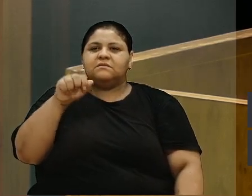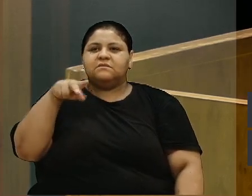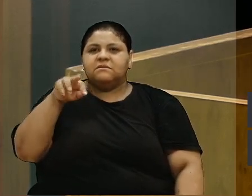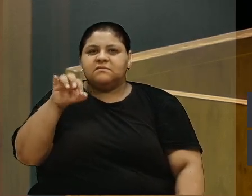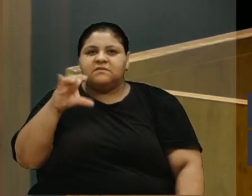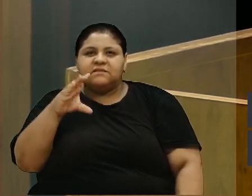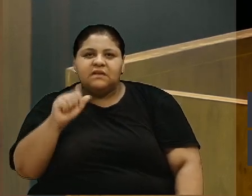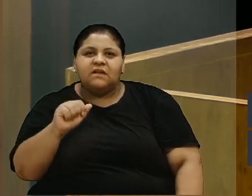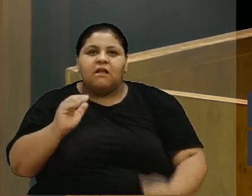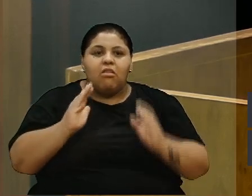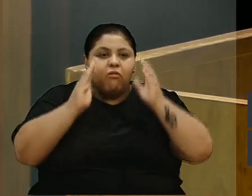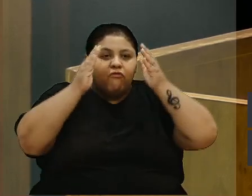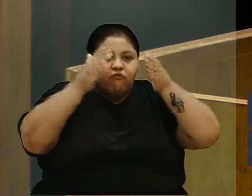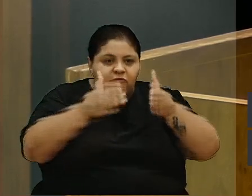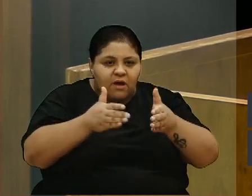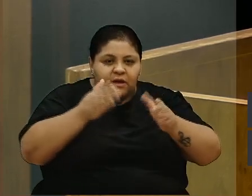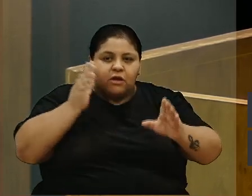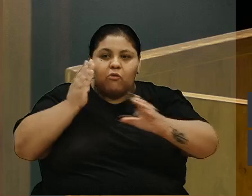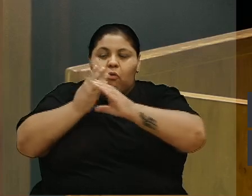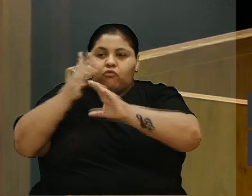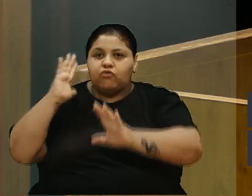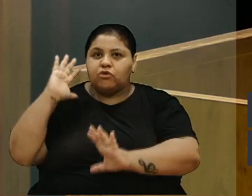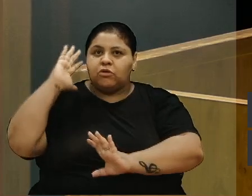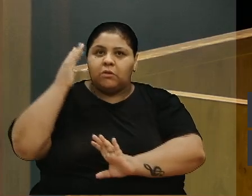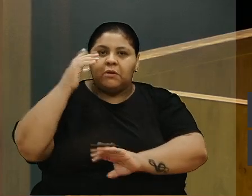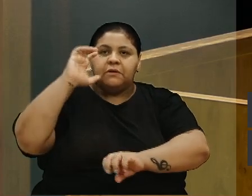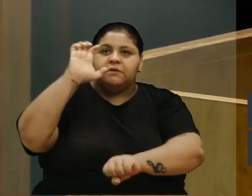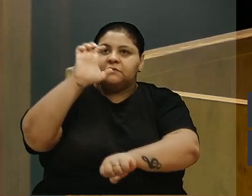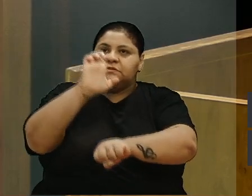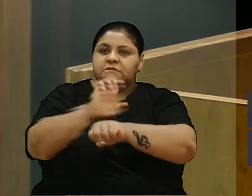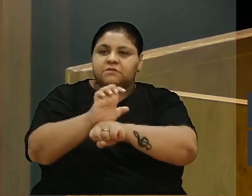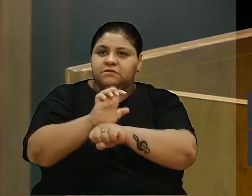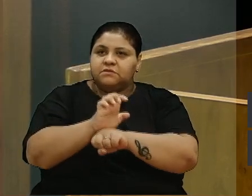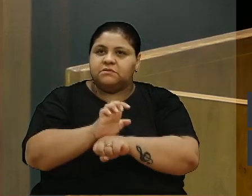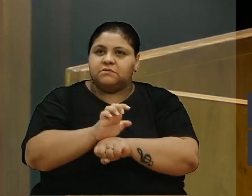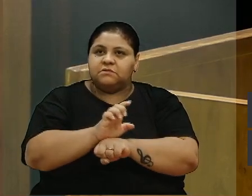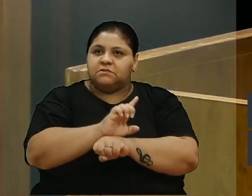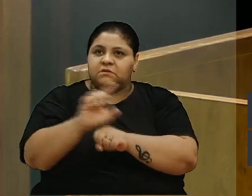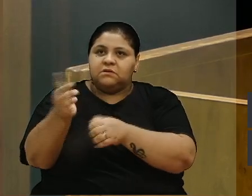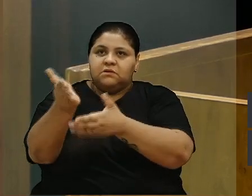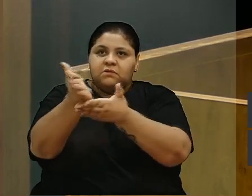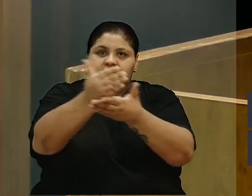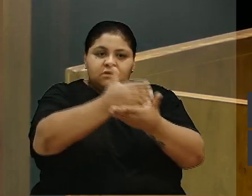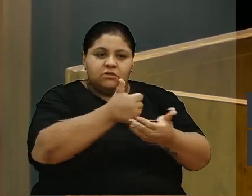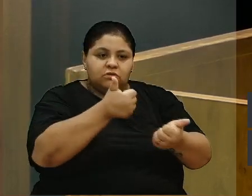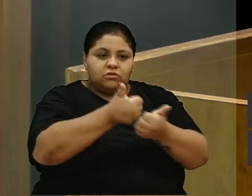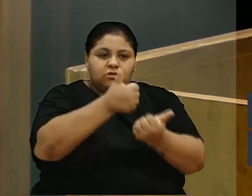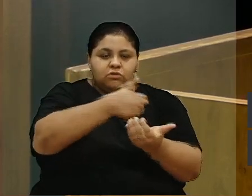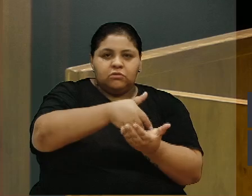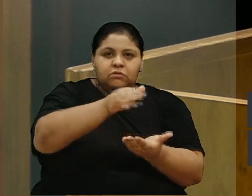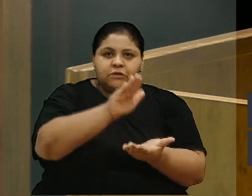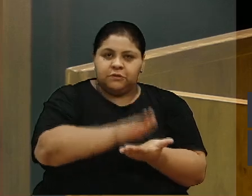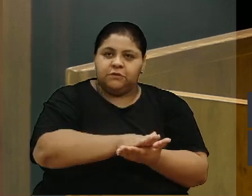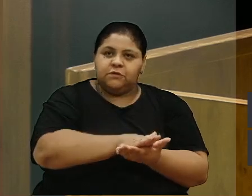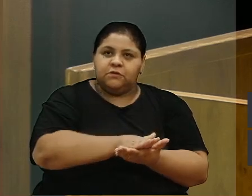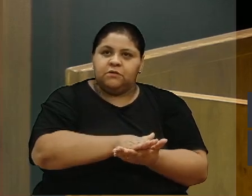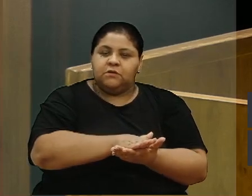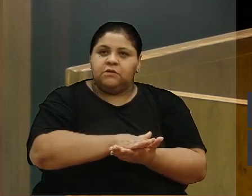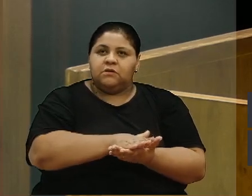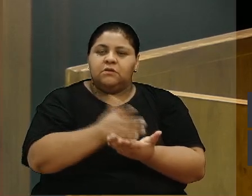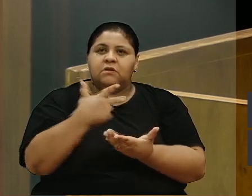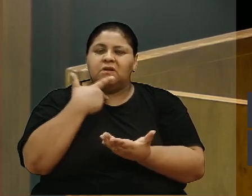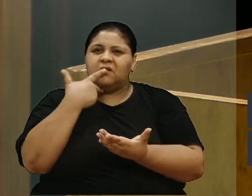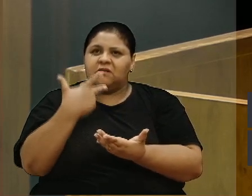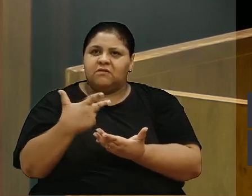que ele foca, e buscar soluções, né, para o Estado que não seja arrecadar através da multa. E aqui até eu pego um pouquinho da